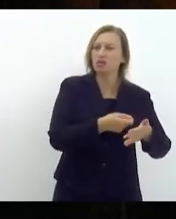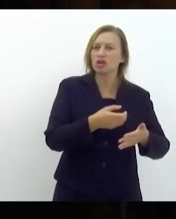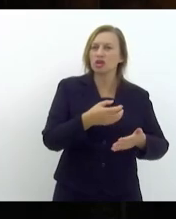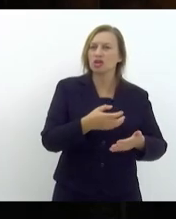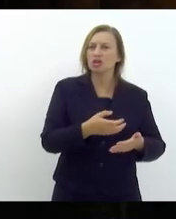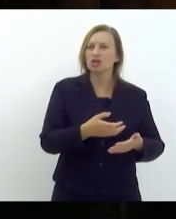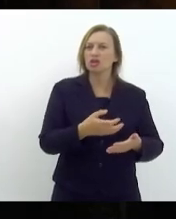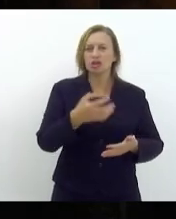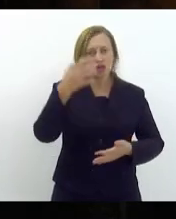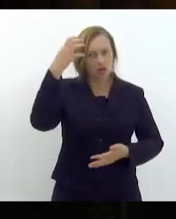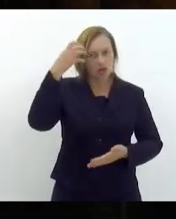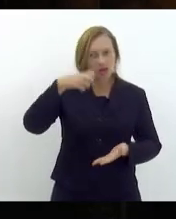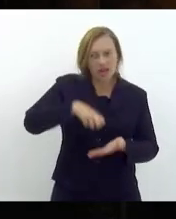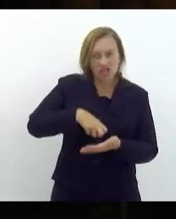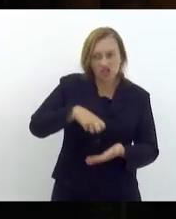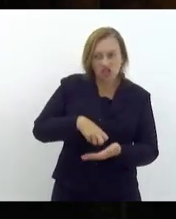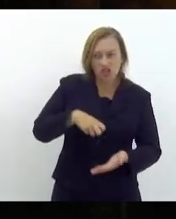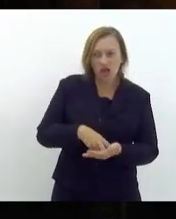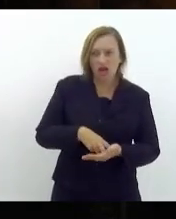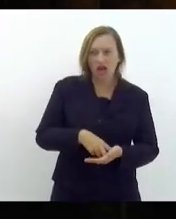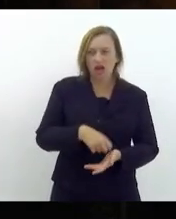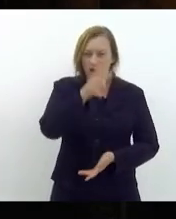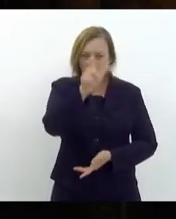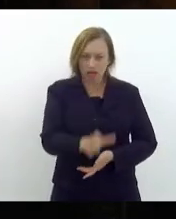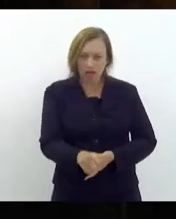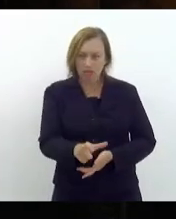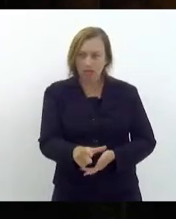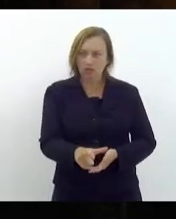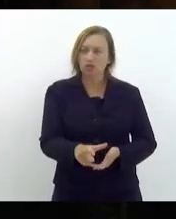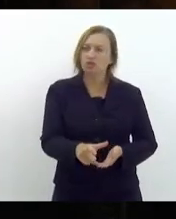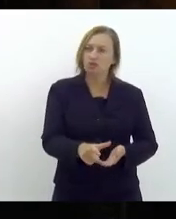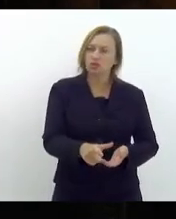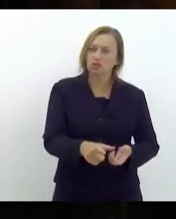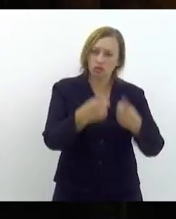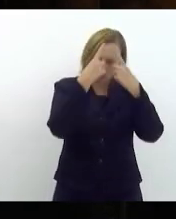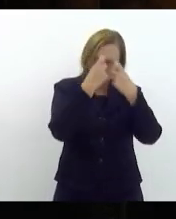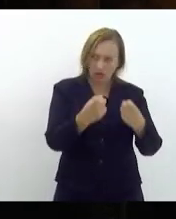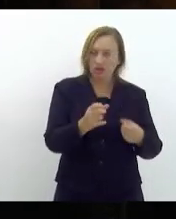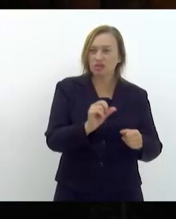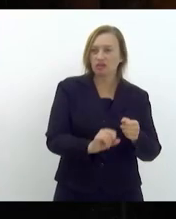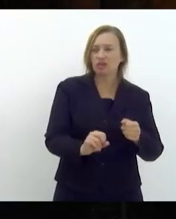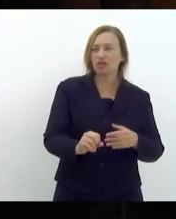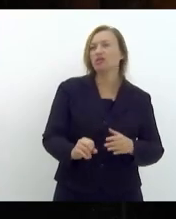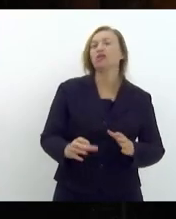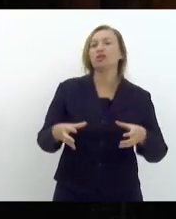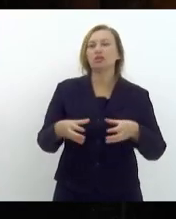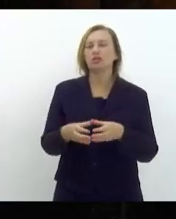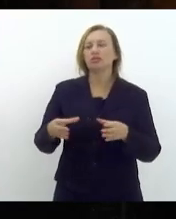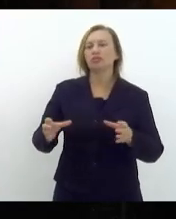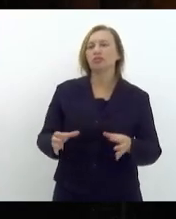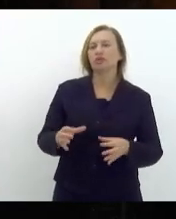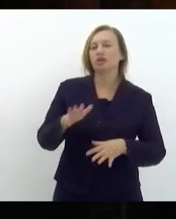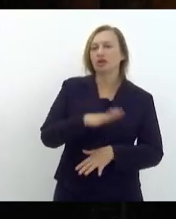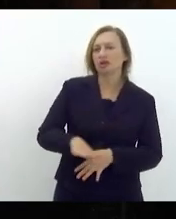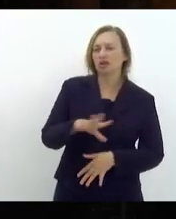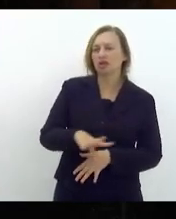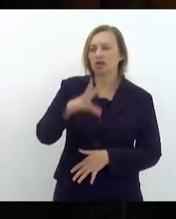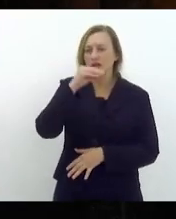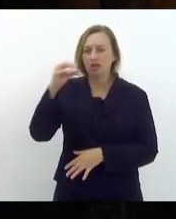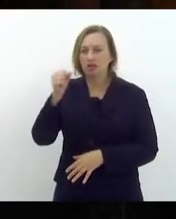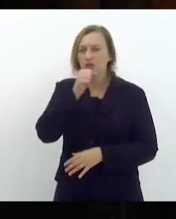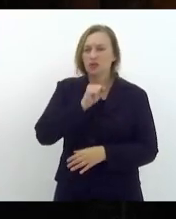agressor como presidente da Comissão da criança do Adolescente da pessoa idosa da alerj eu